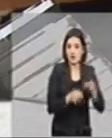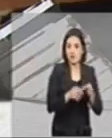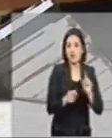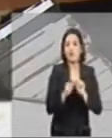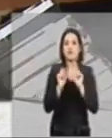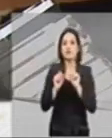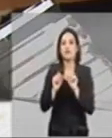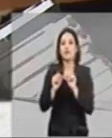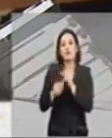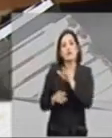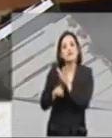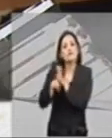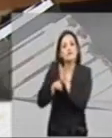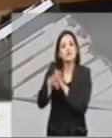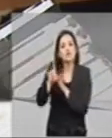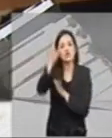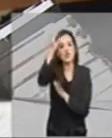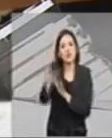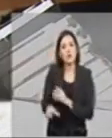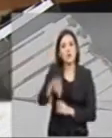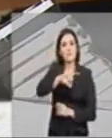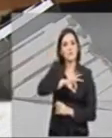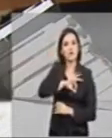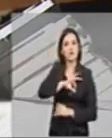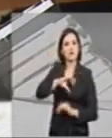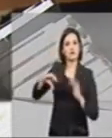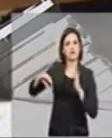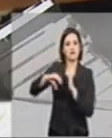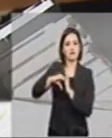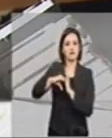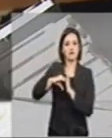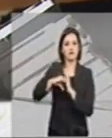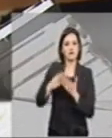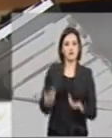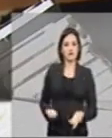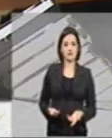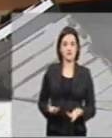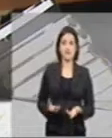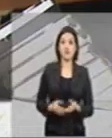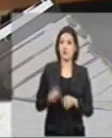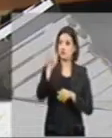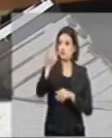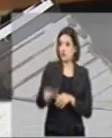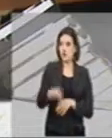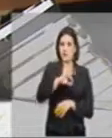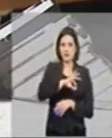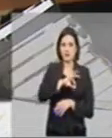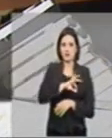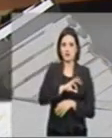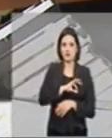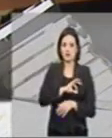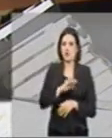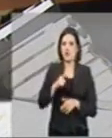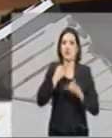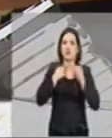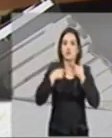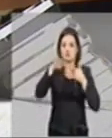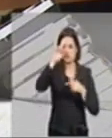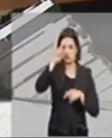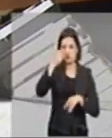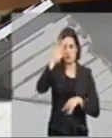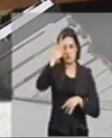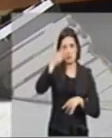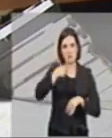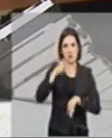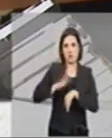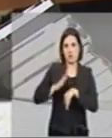legislativos. Ora, estes, evidentemente, não têm vontade própria, agem de acordo com a legislação que